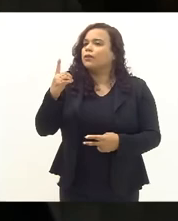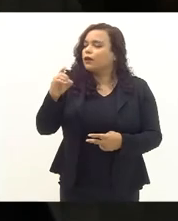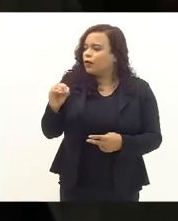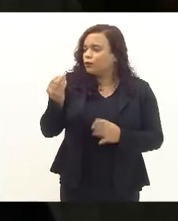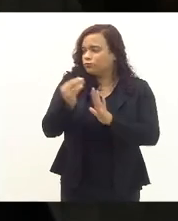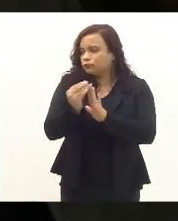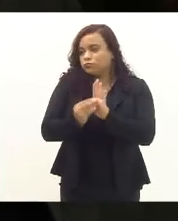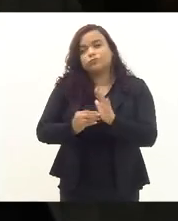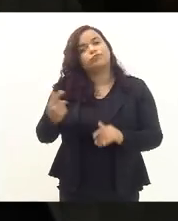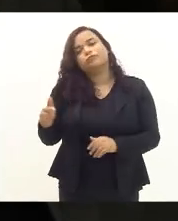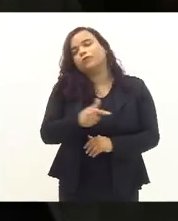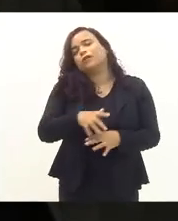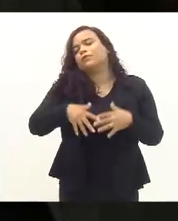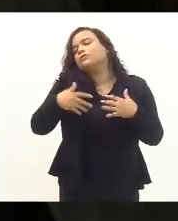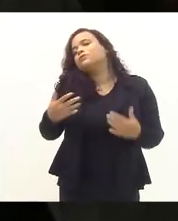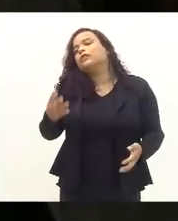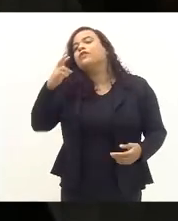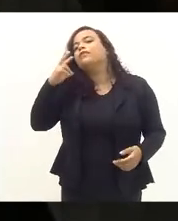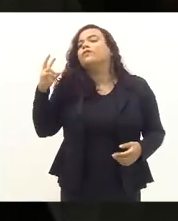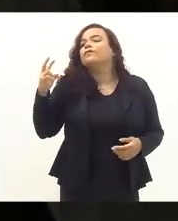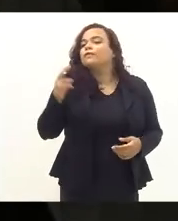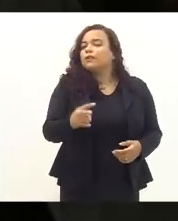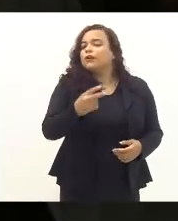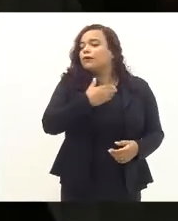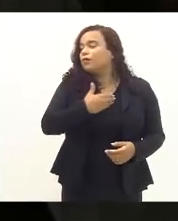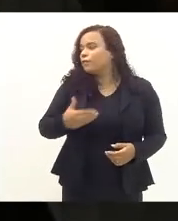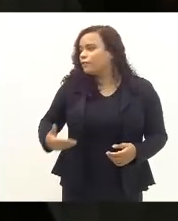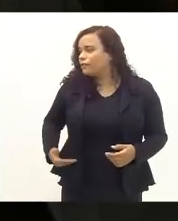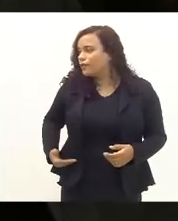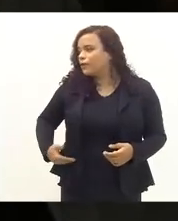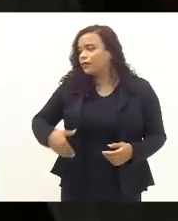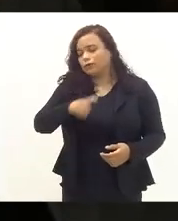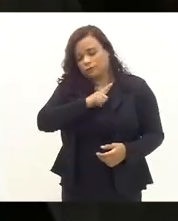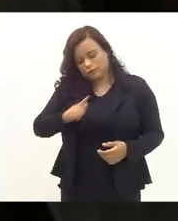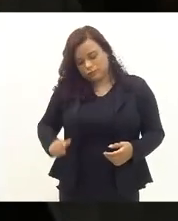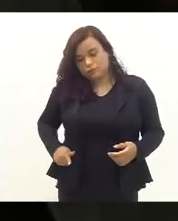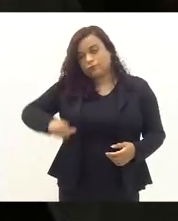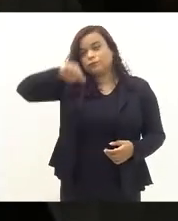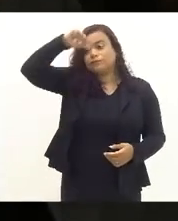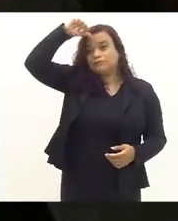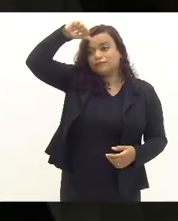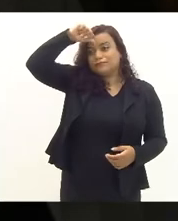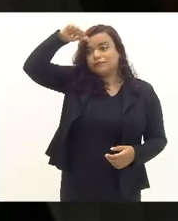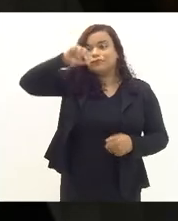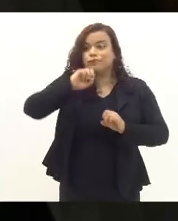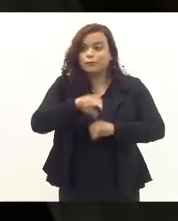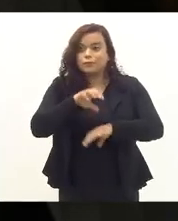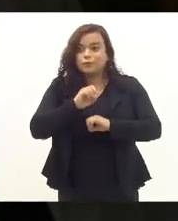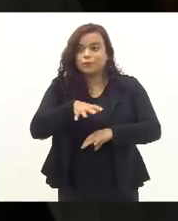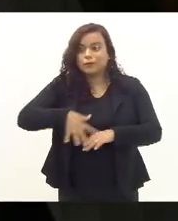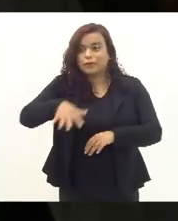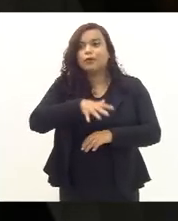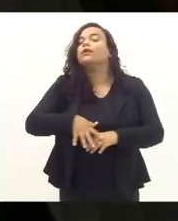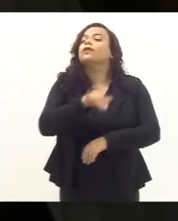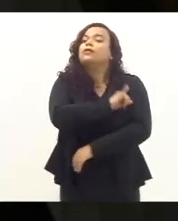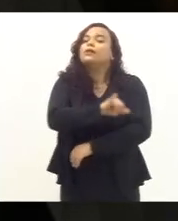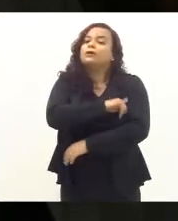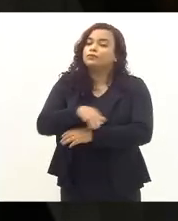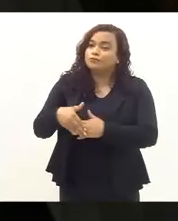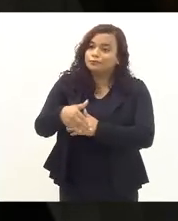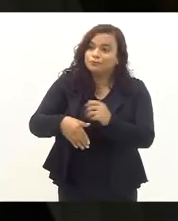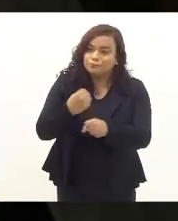então assim o cenário segundo o governo Cláudio segunda proposta de valor do Castelo para Educação do Rio de Janeiro a partir de